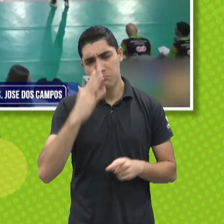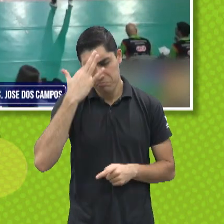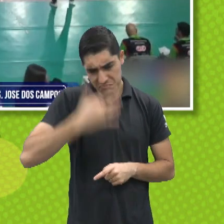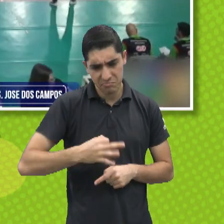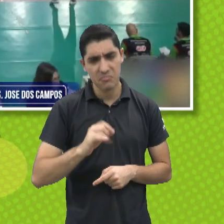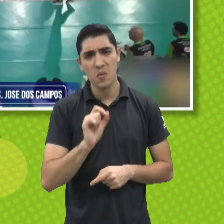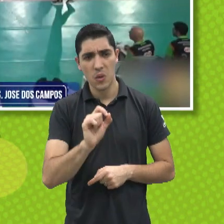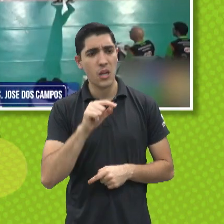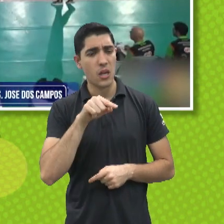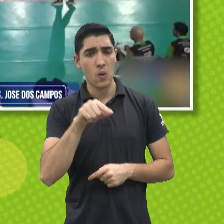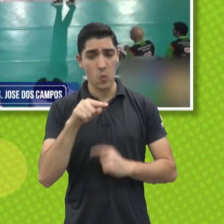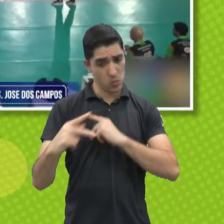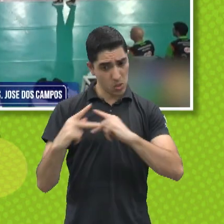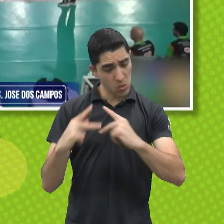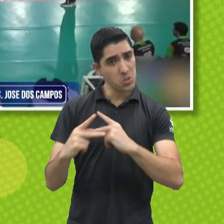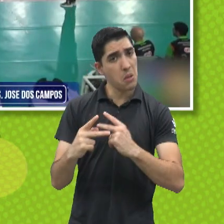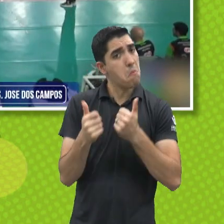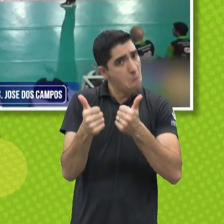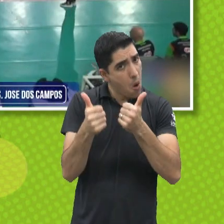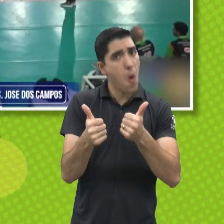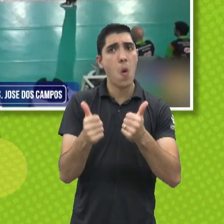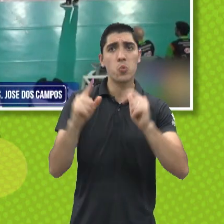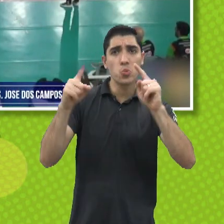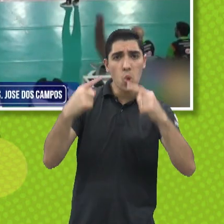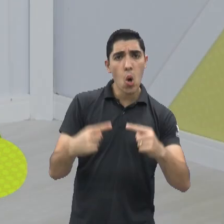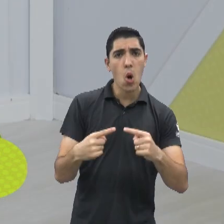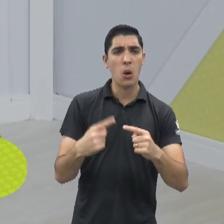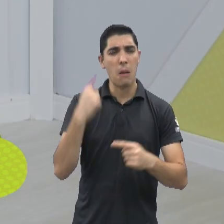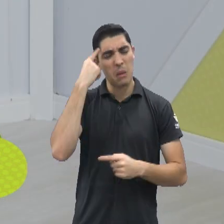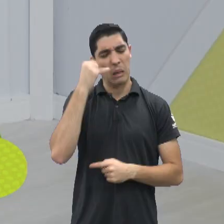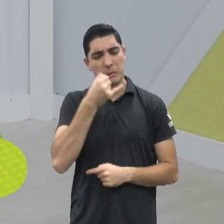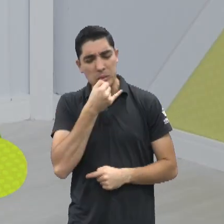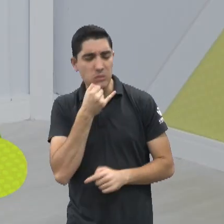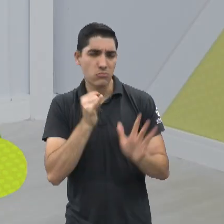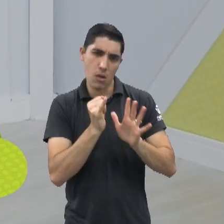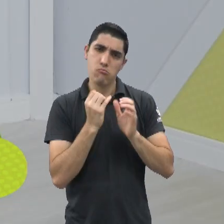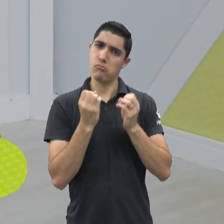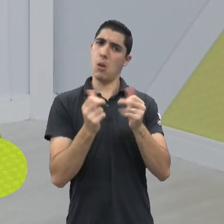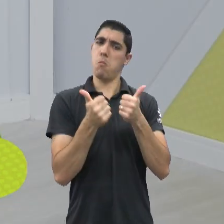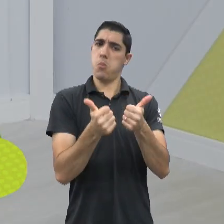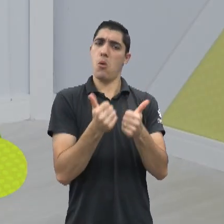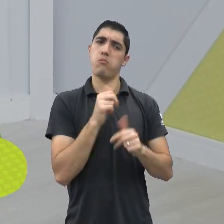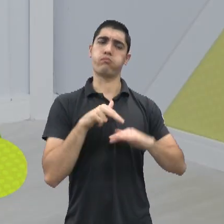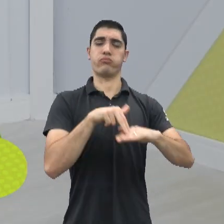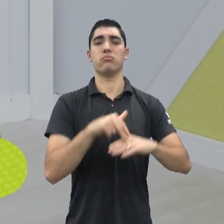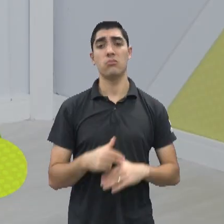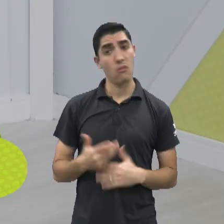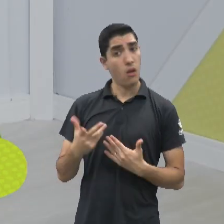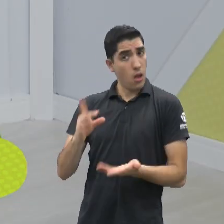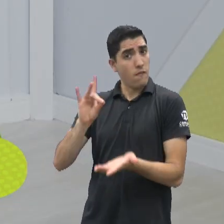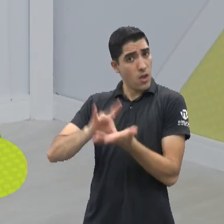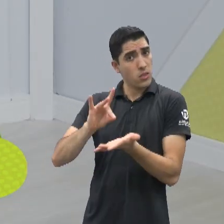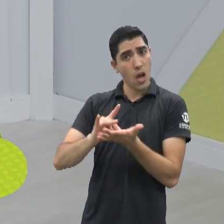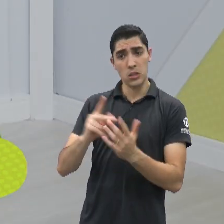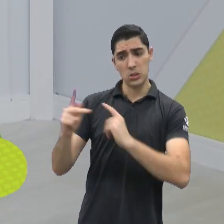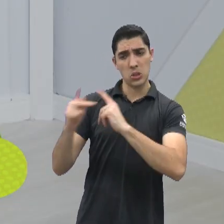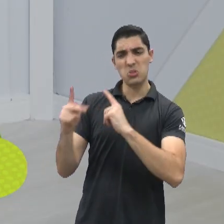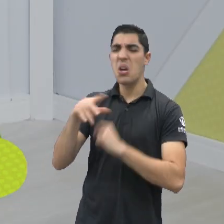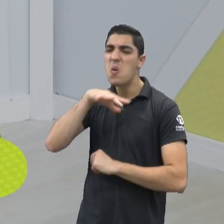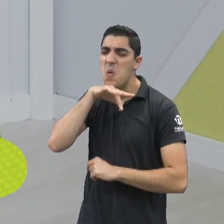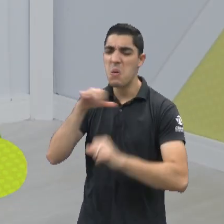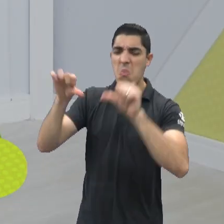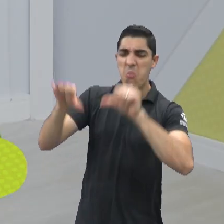campanha muito bonita da equipe e sai de cabeça erguida. Pois é, o São José caiu de pé, né? Não desmerece nada o que o São